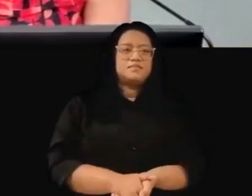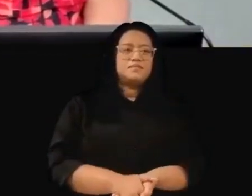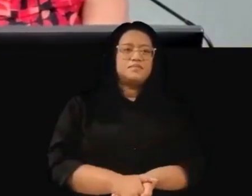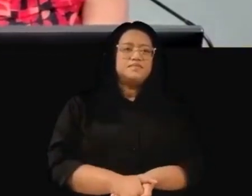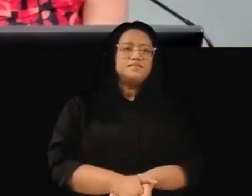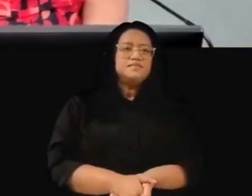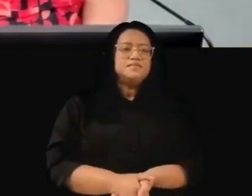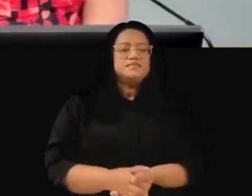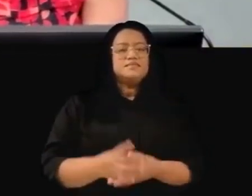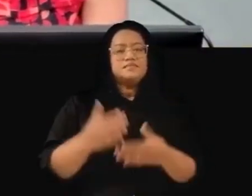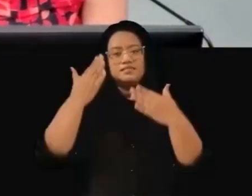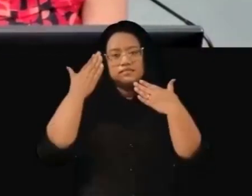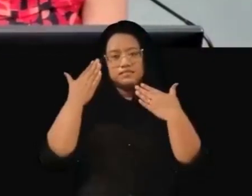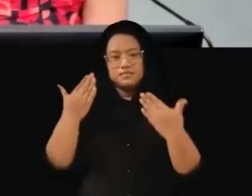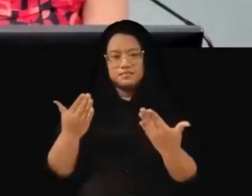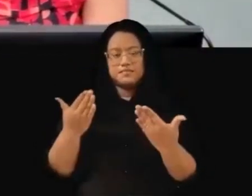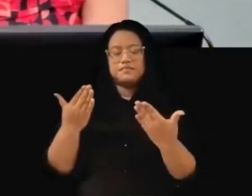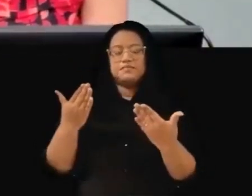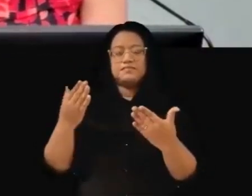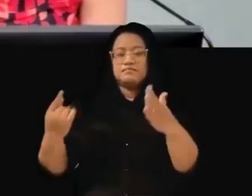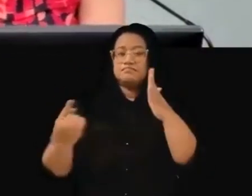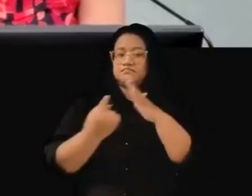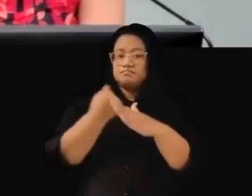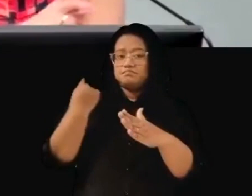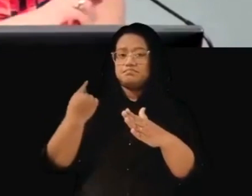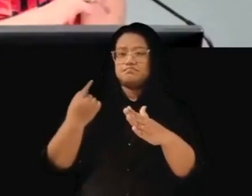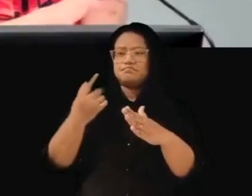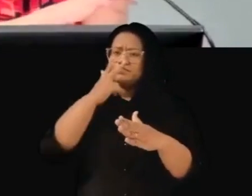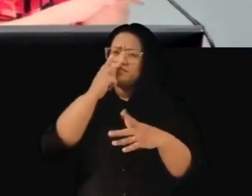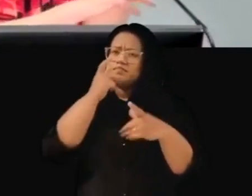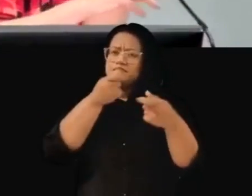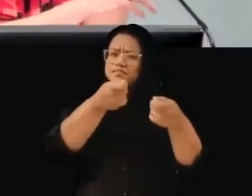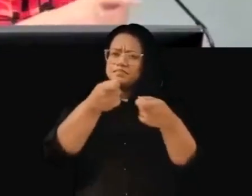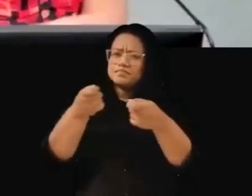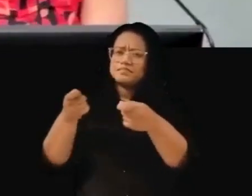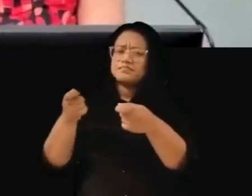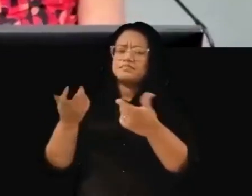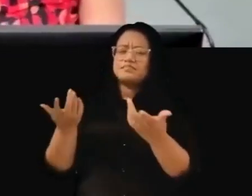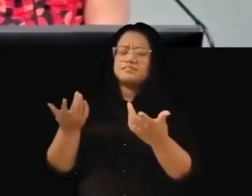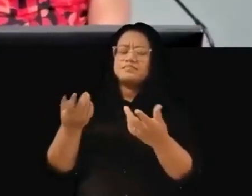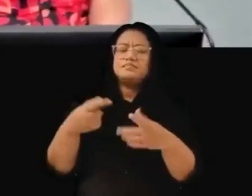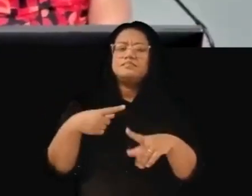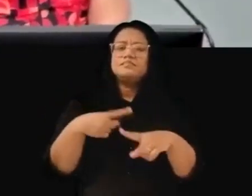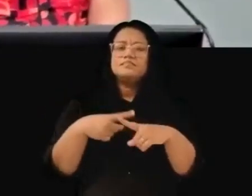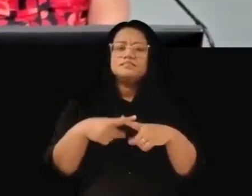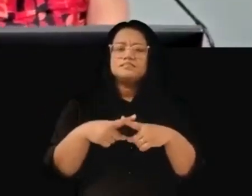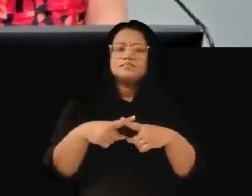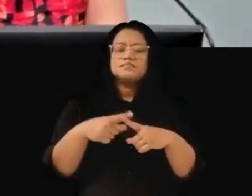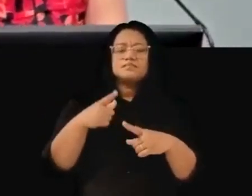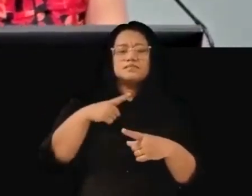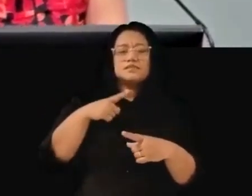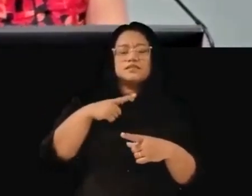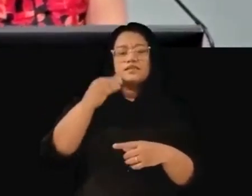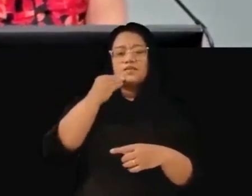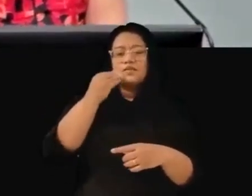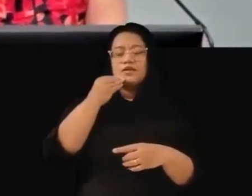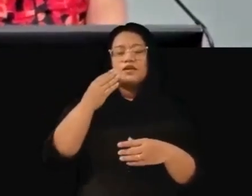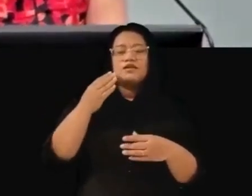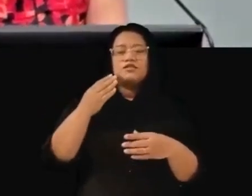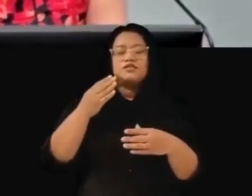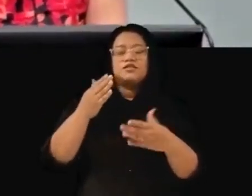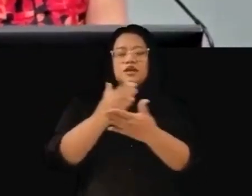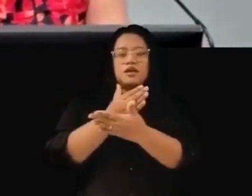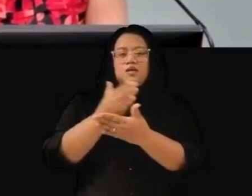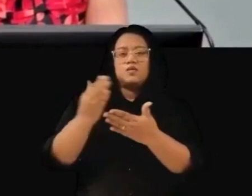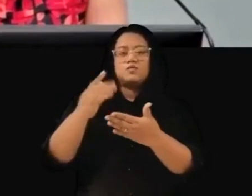agradeço a pergunta e vejo como uma provocação, na verdade, porque, de fato, eu tive já a oportunidade de participar de algumas bancas, né?